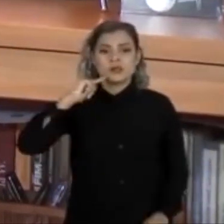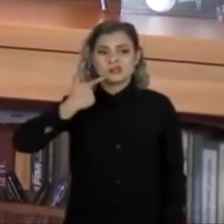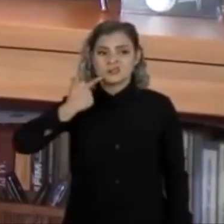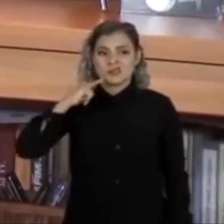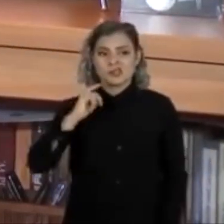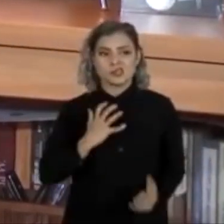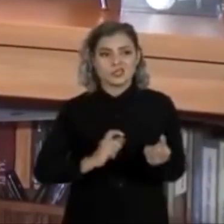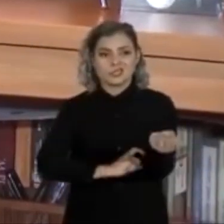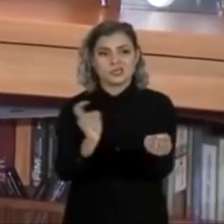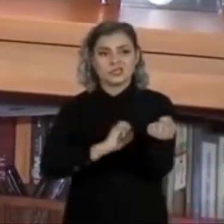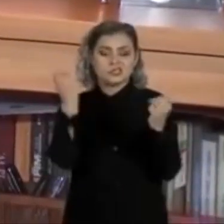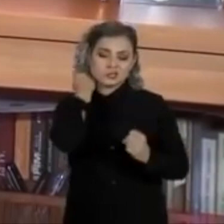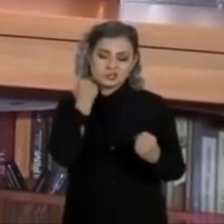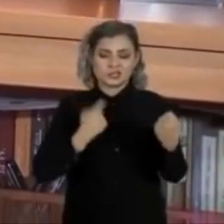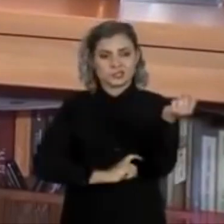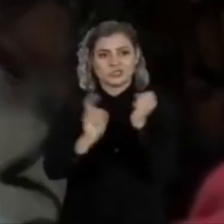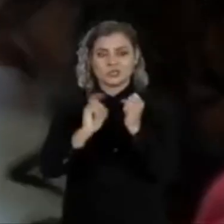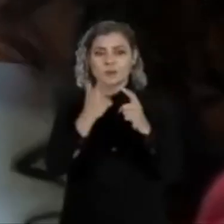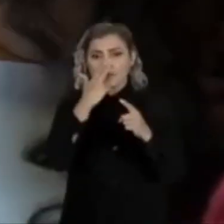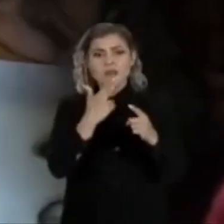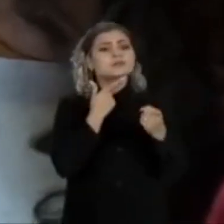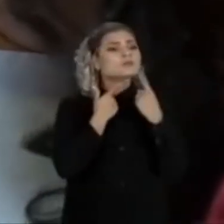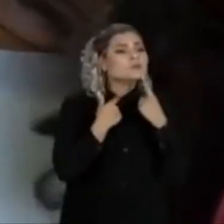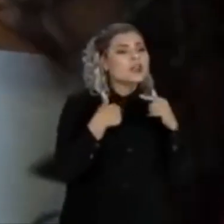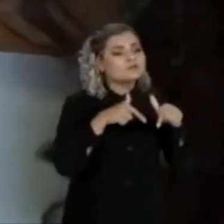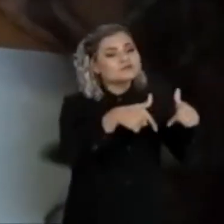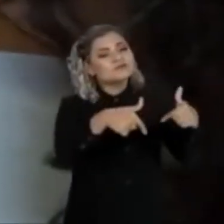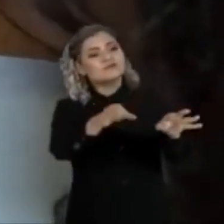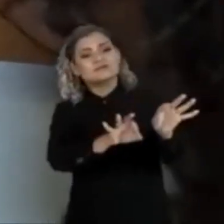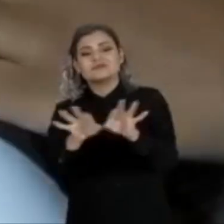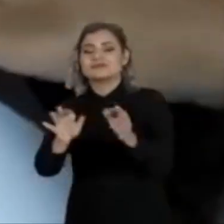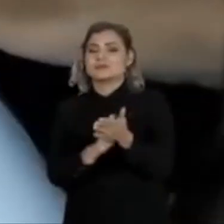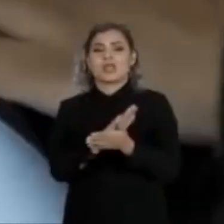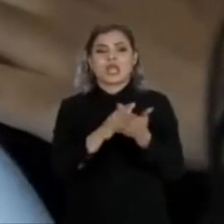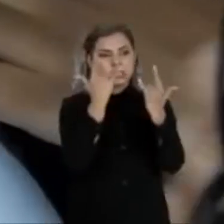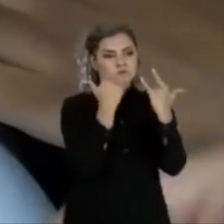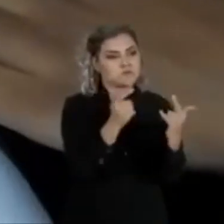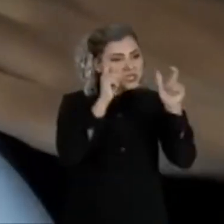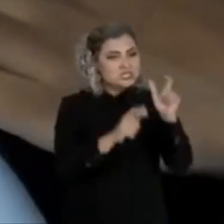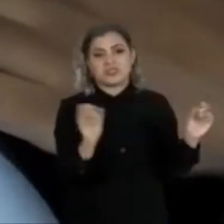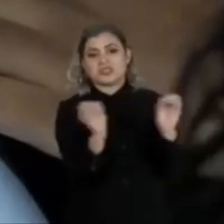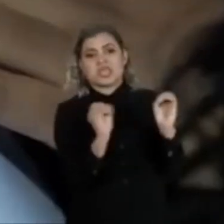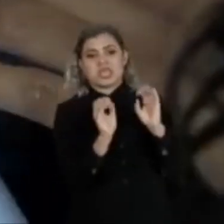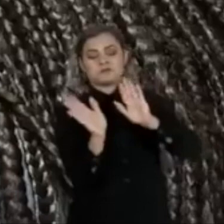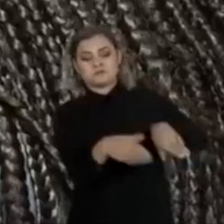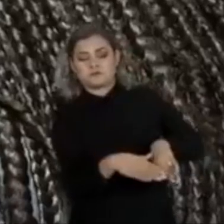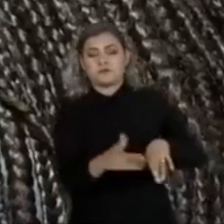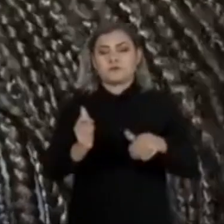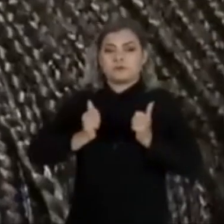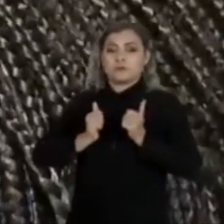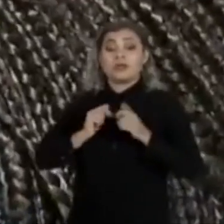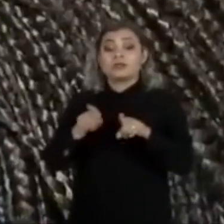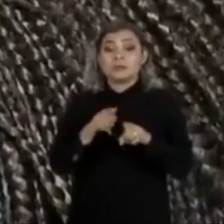é uma diminuição de prazer nas atividades que essa criança e adolescente fazia sua queda no